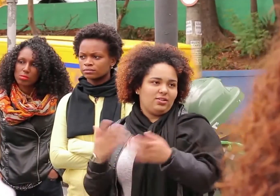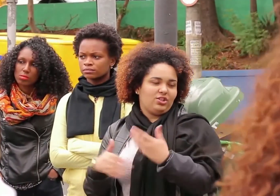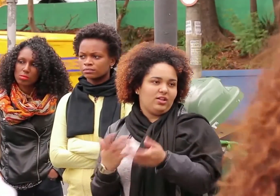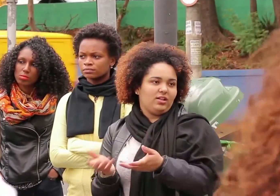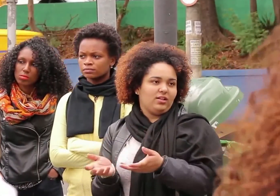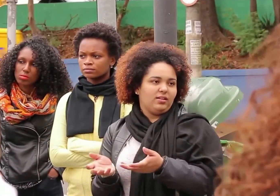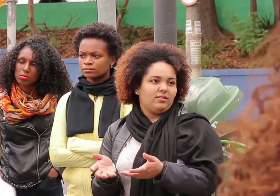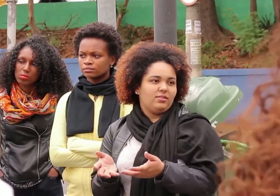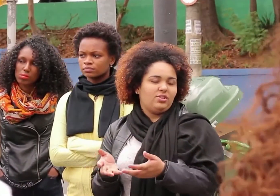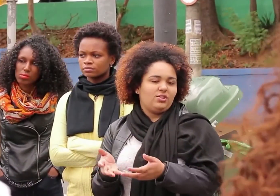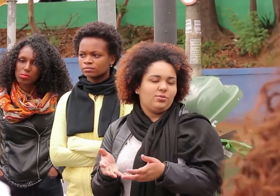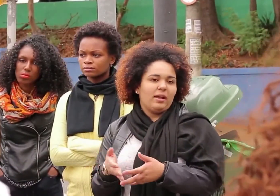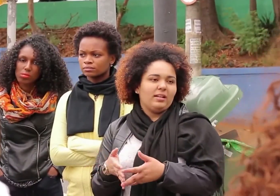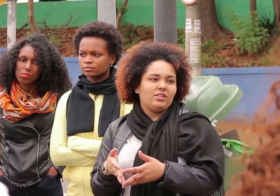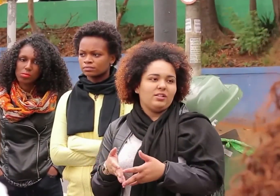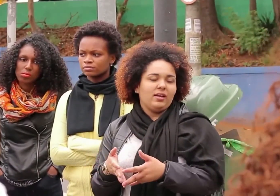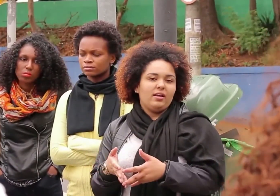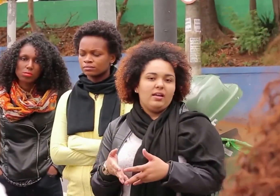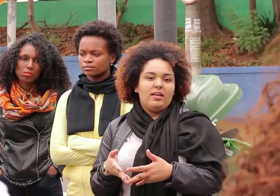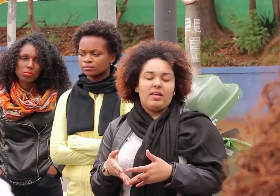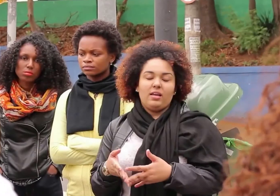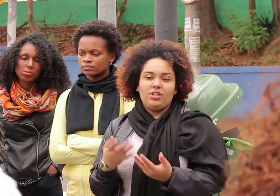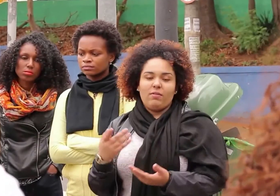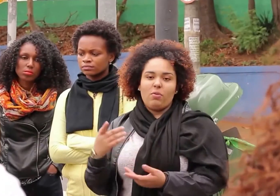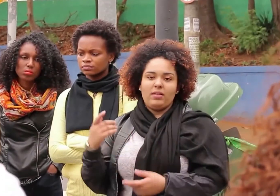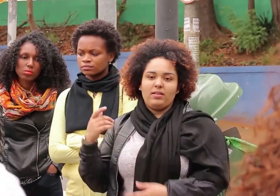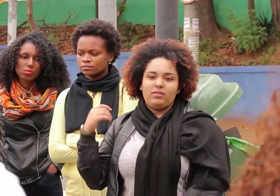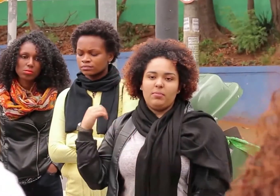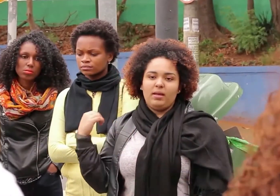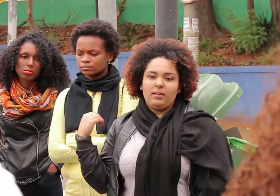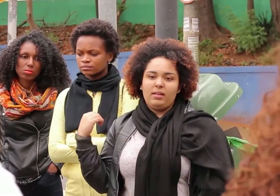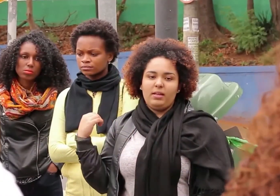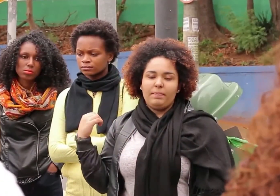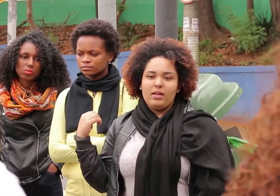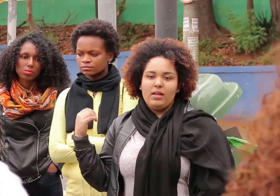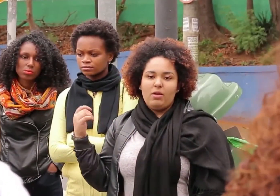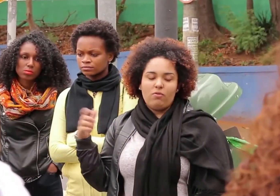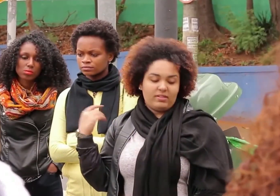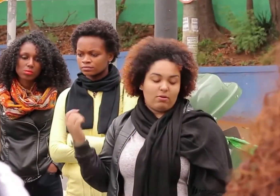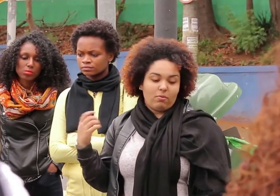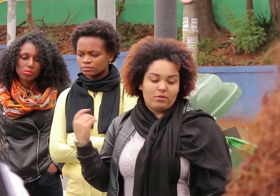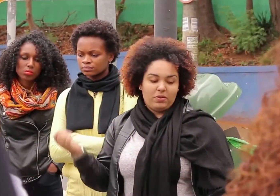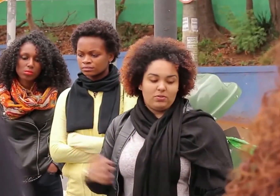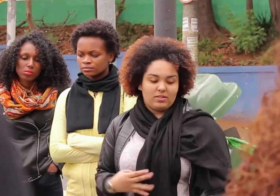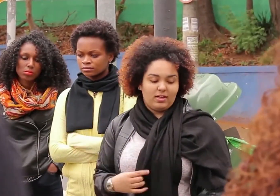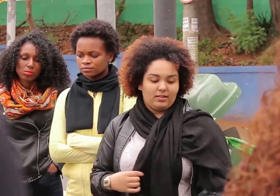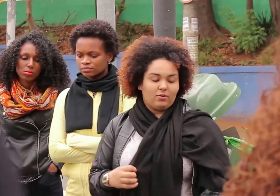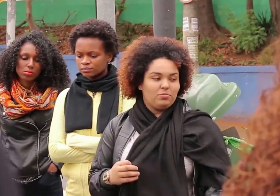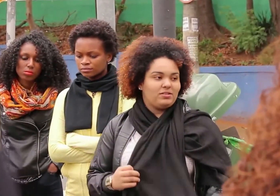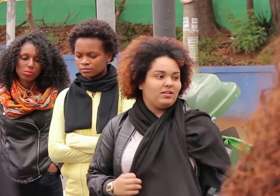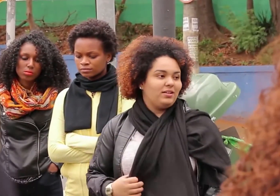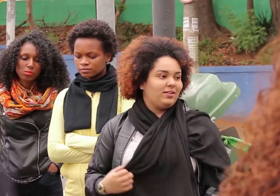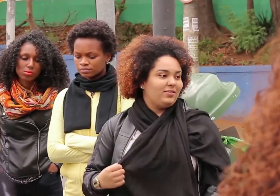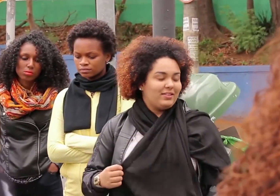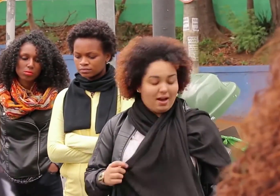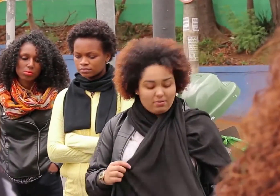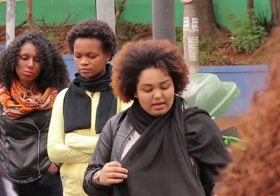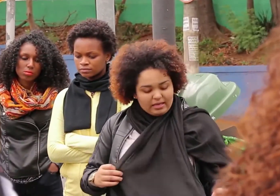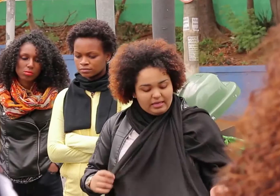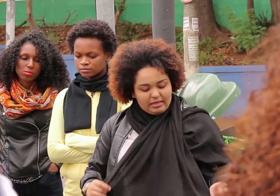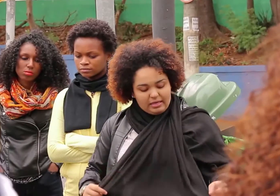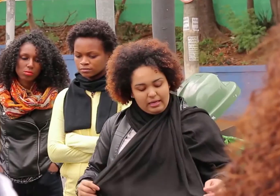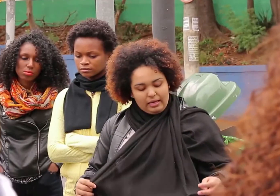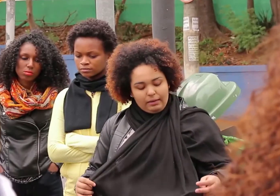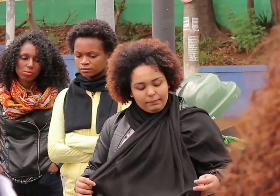convivência, além de uma igreja, né? E aí a gente estava comentando também que eu conversei com algumas pessoas da comissão e